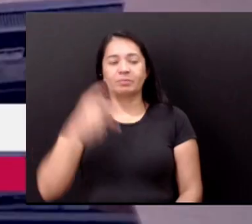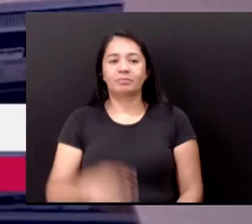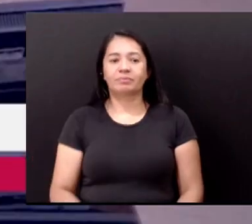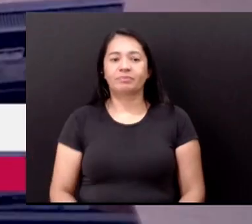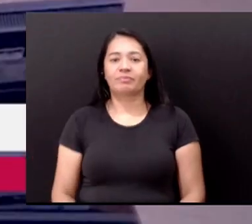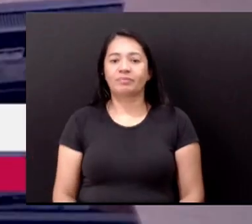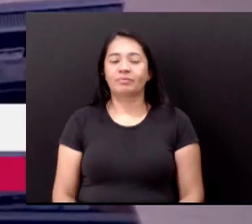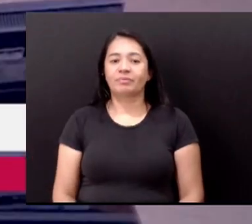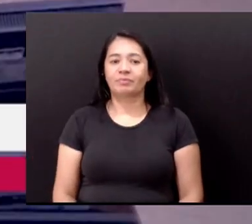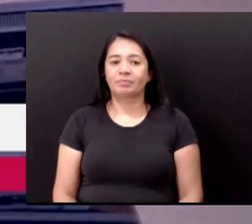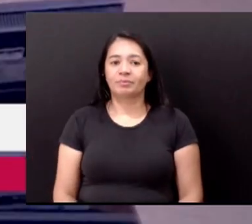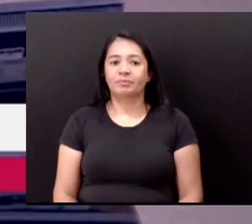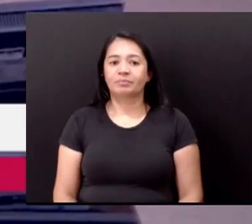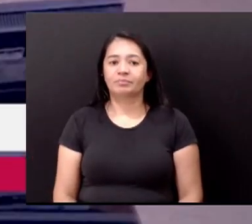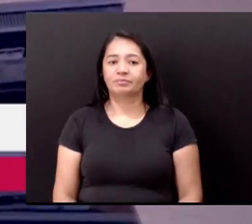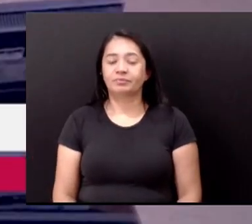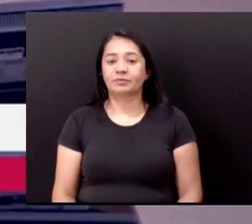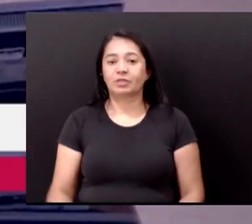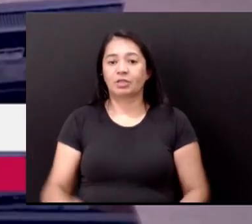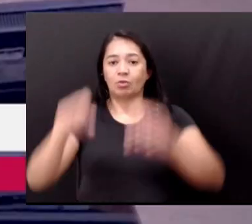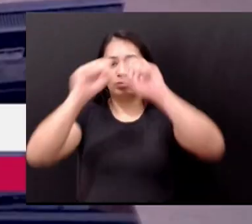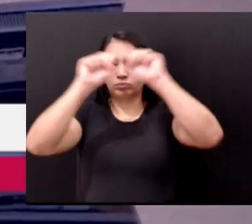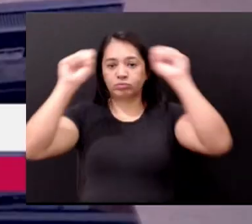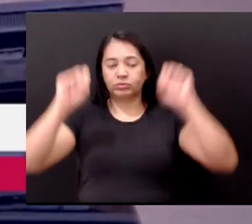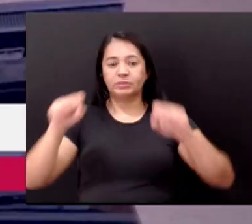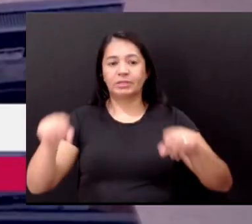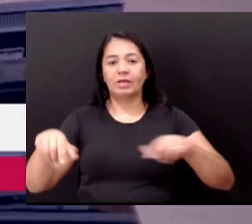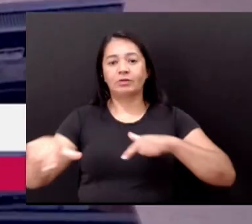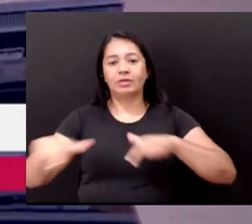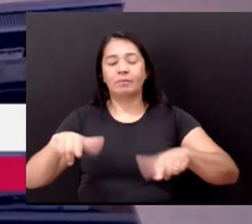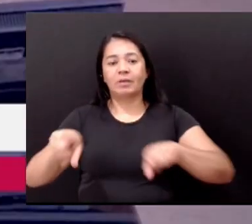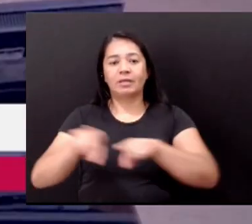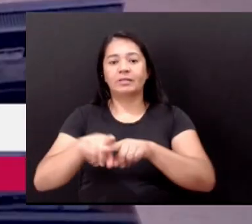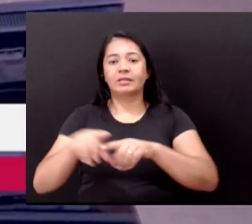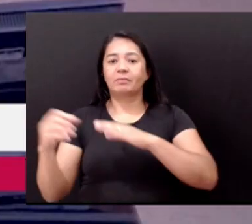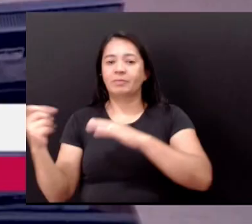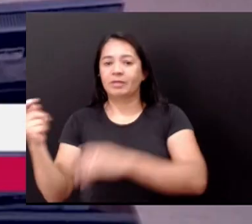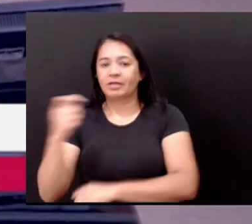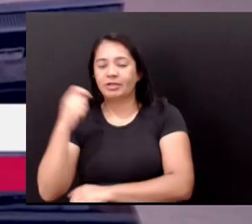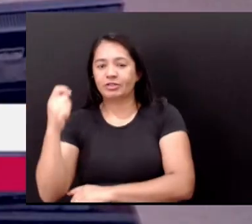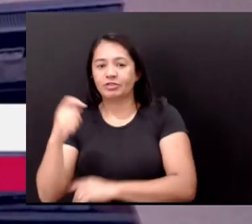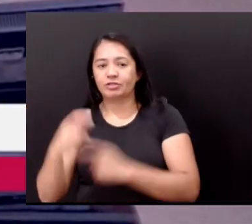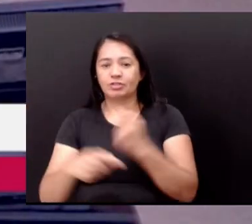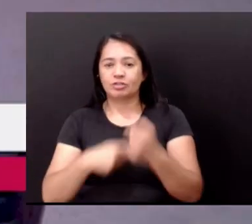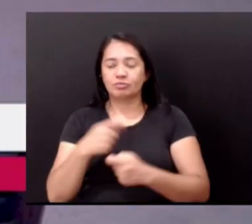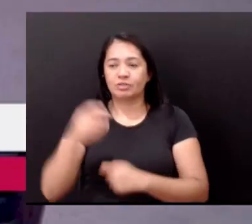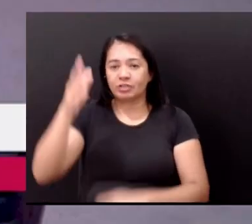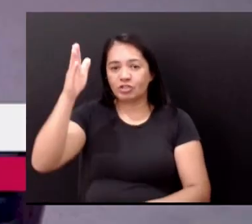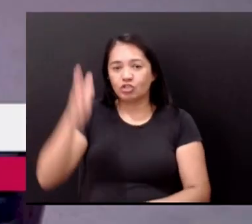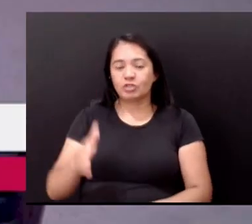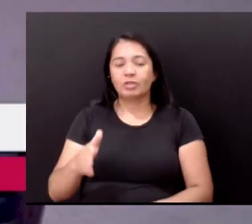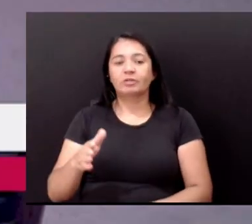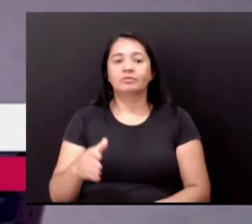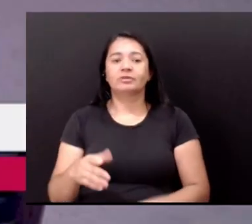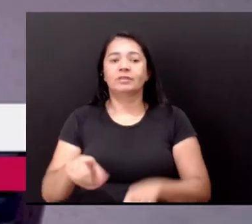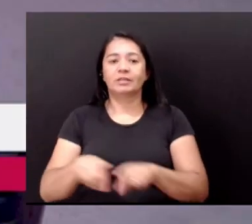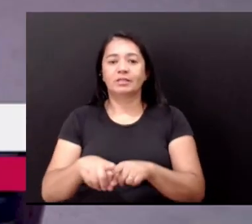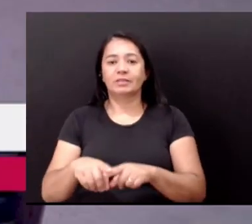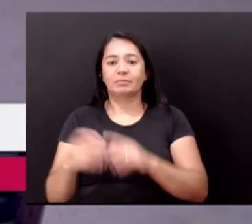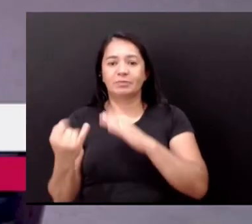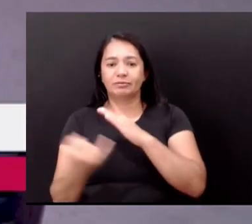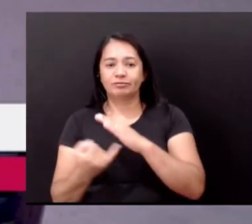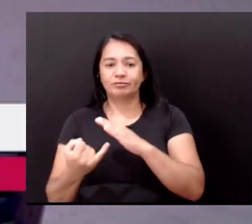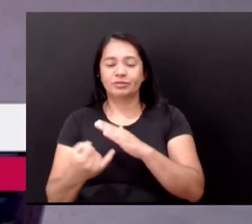O tribunal atua também nas entidades de administração direta ou indireta e nas fundações, no que se refere